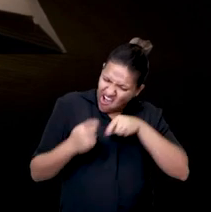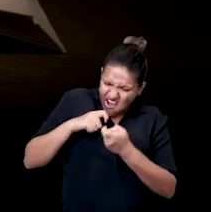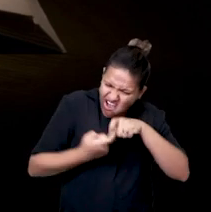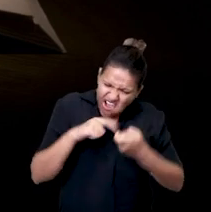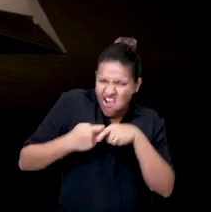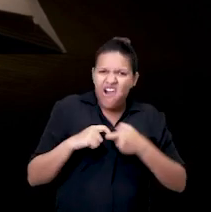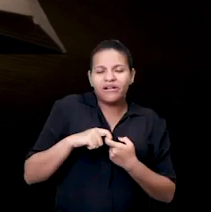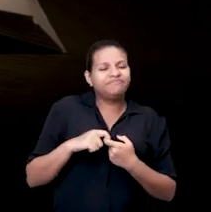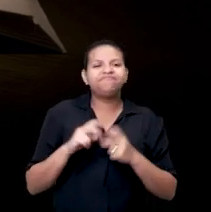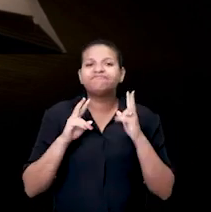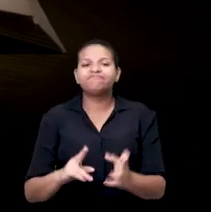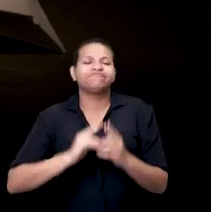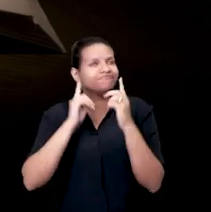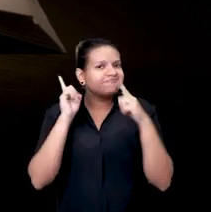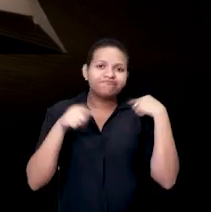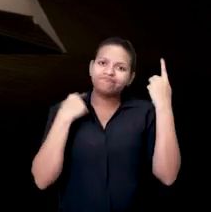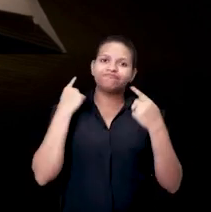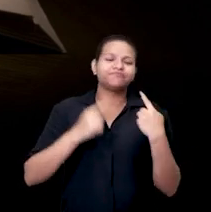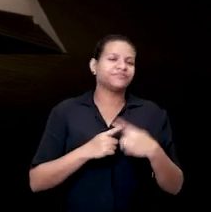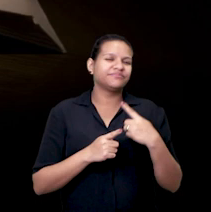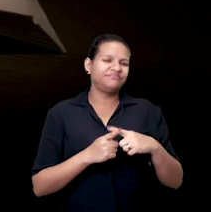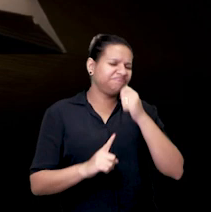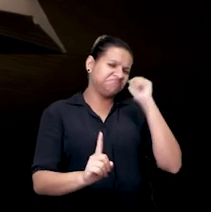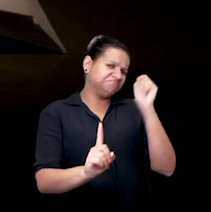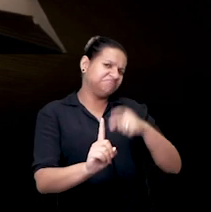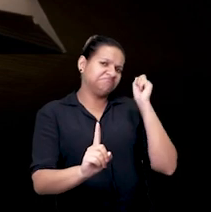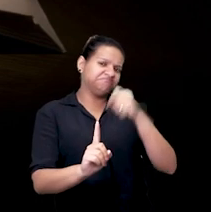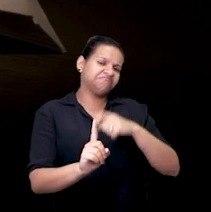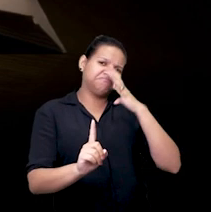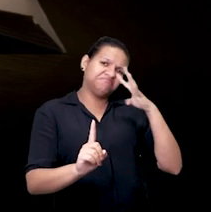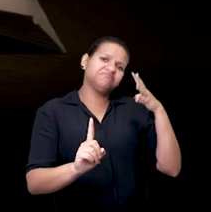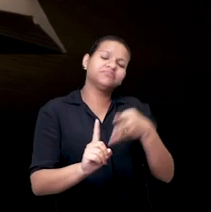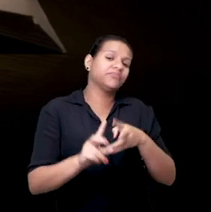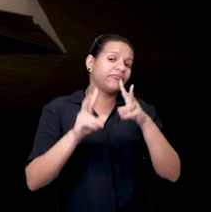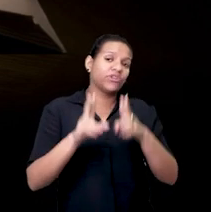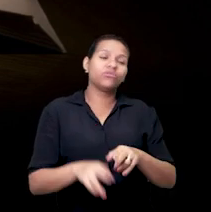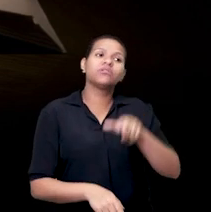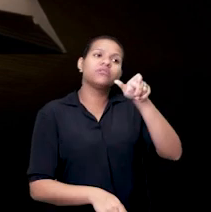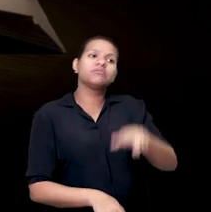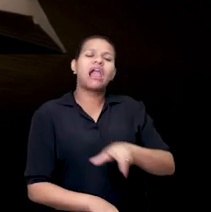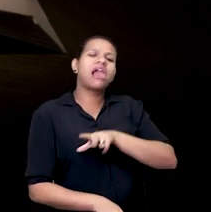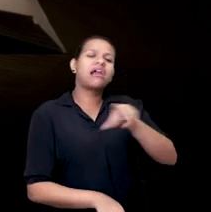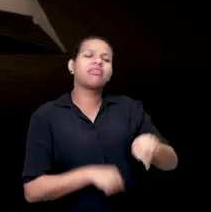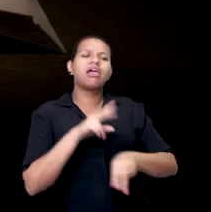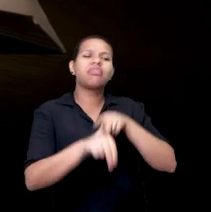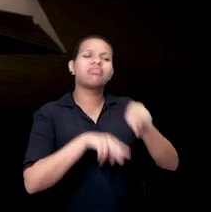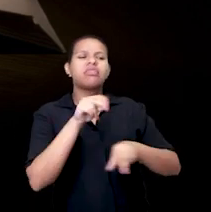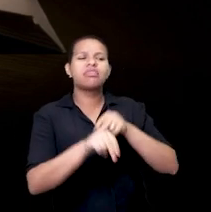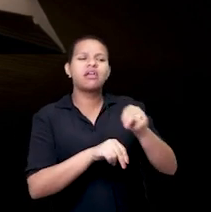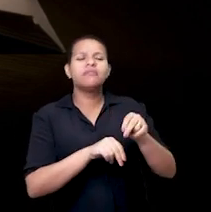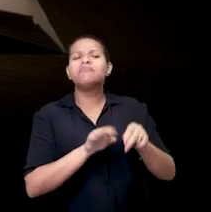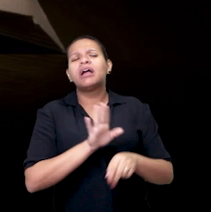furioso que lança chamas, flechas e morte? Tal é o homem que engana seu próximo e diz em